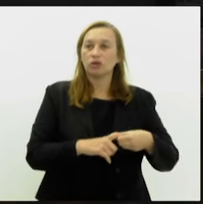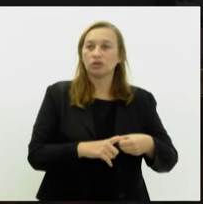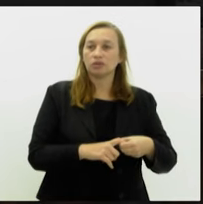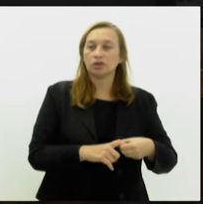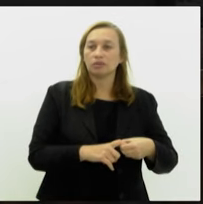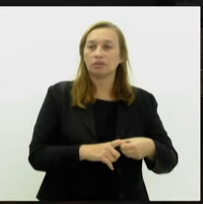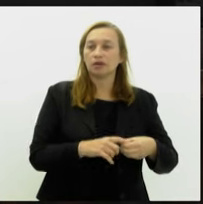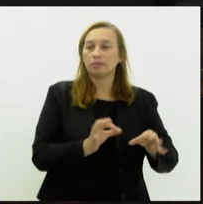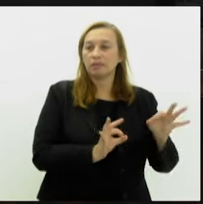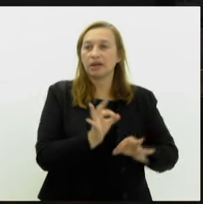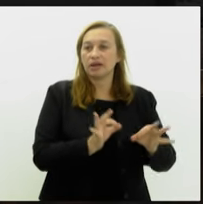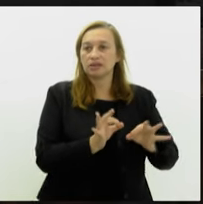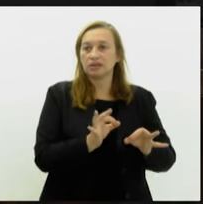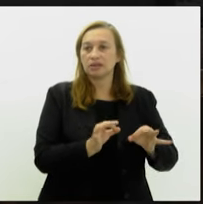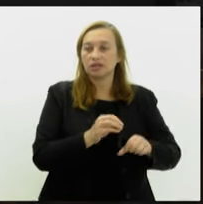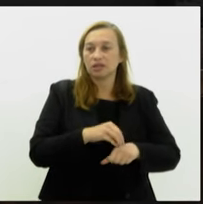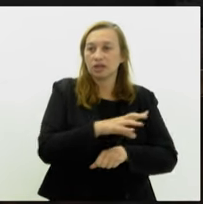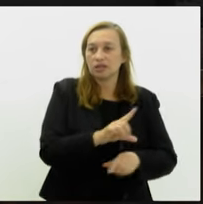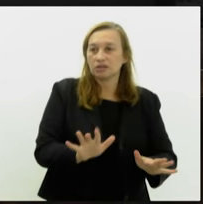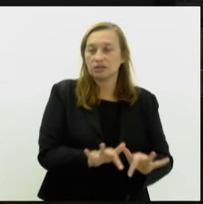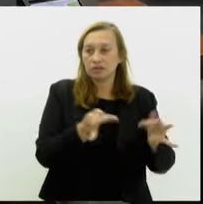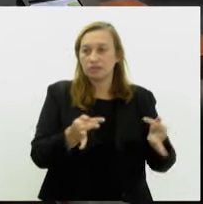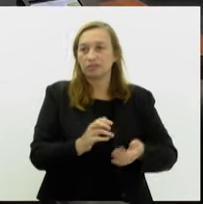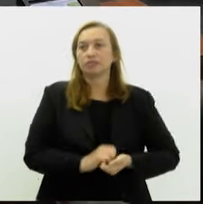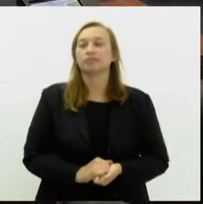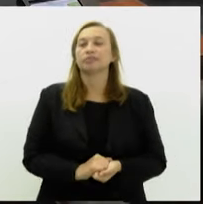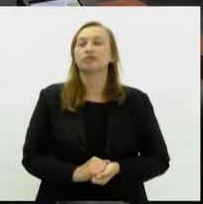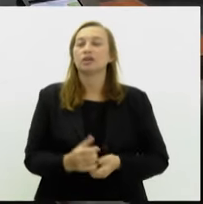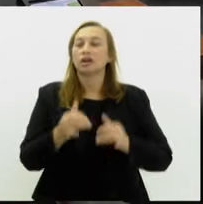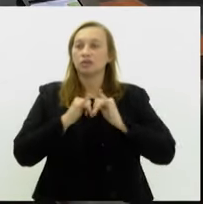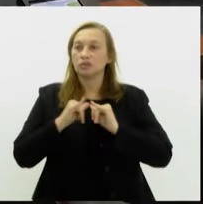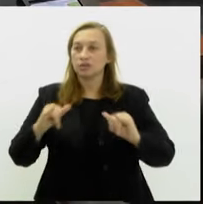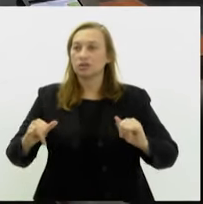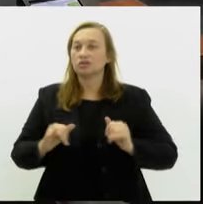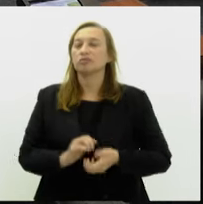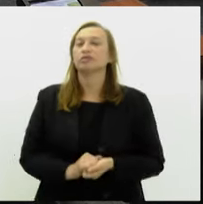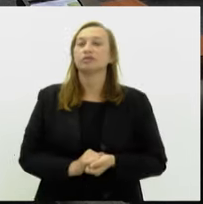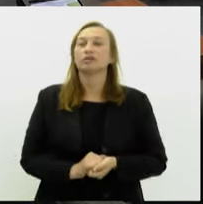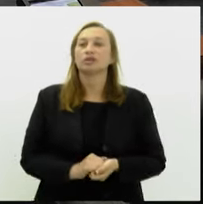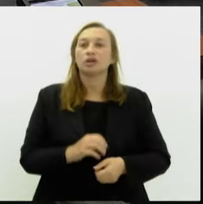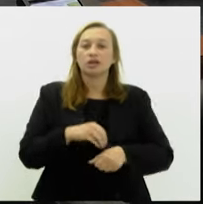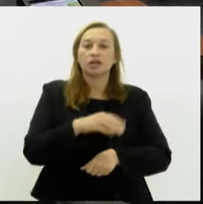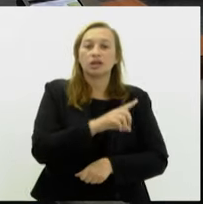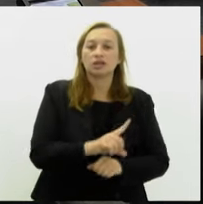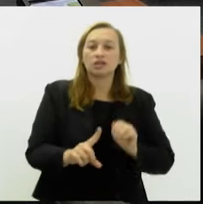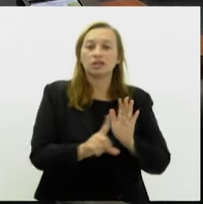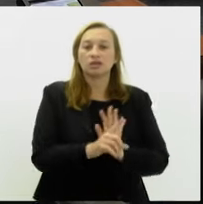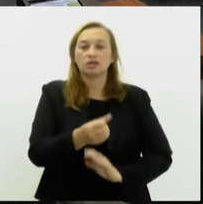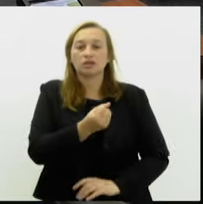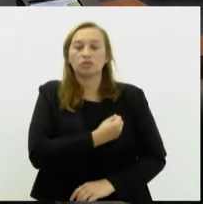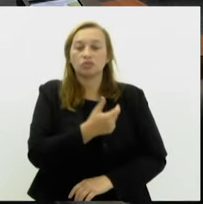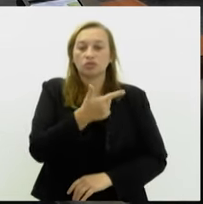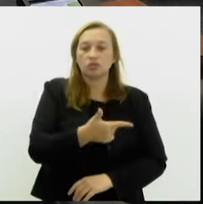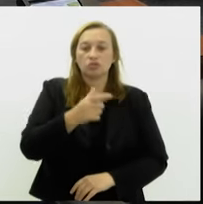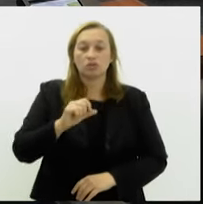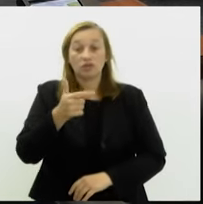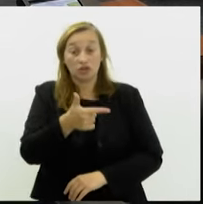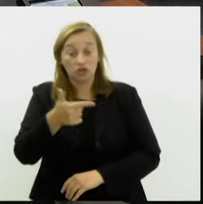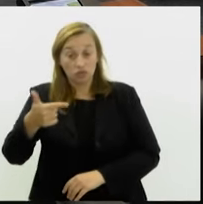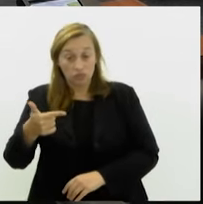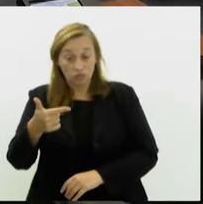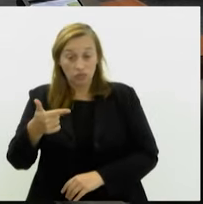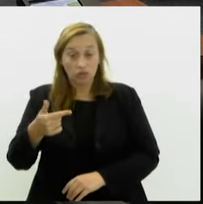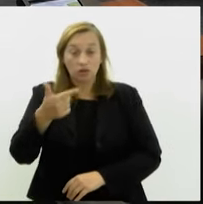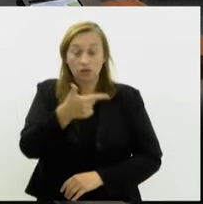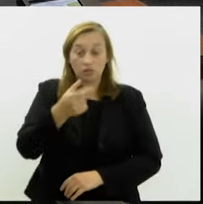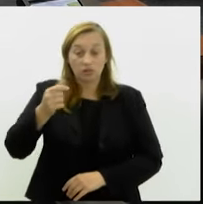a elaboração da indicação simples. Anuncio, indicação legislativa número 2021 de